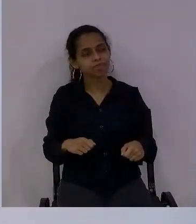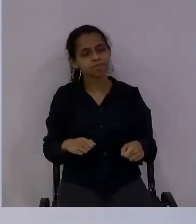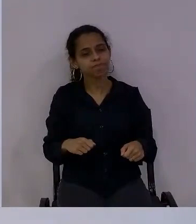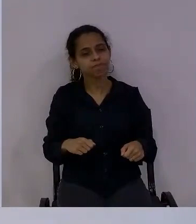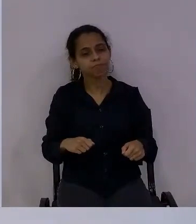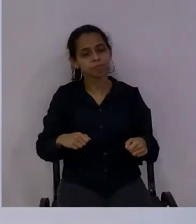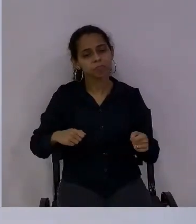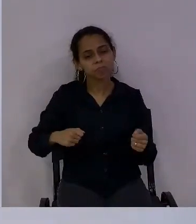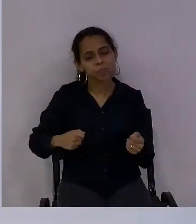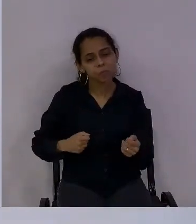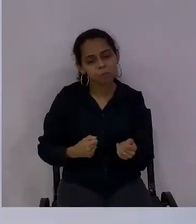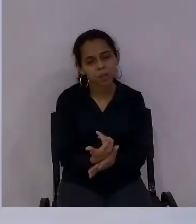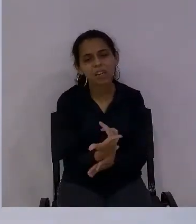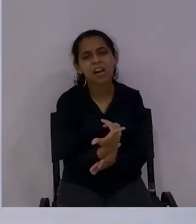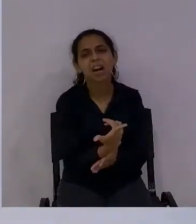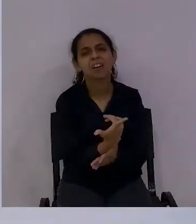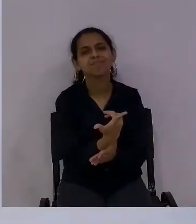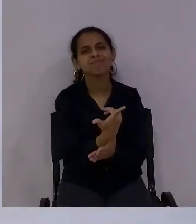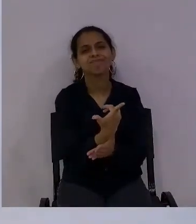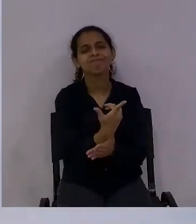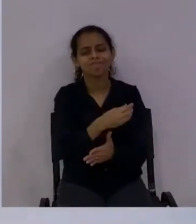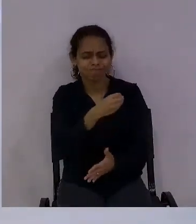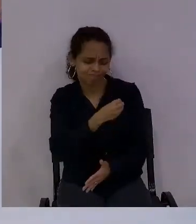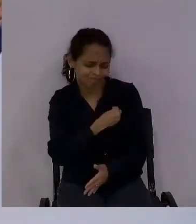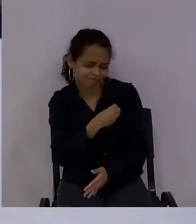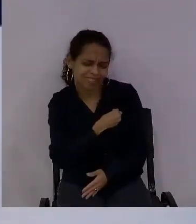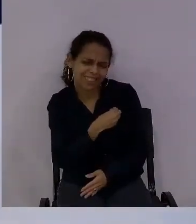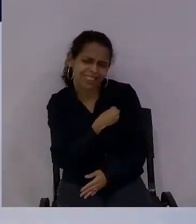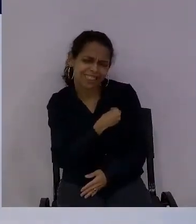preço e receber a punição do pecado que